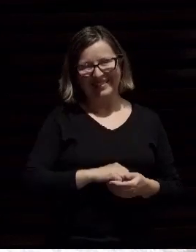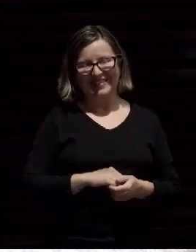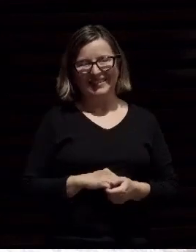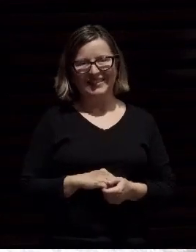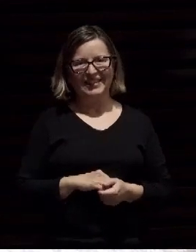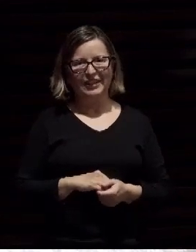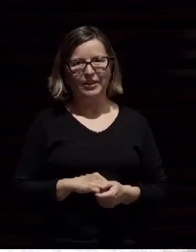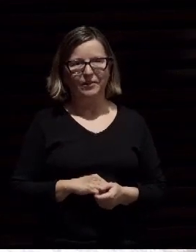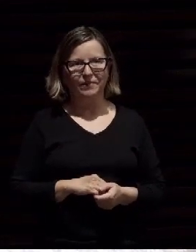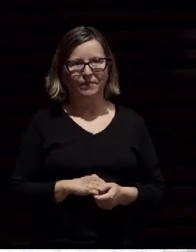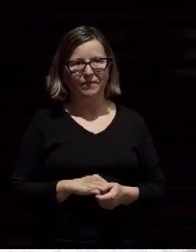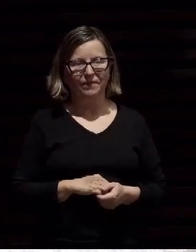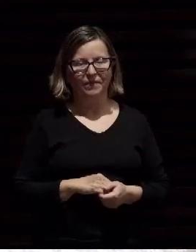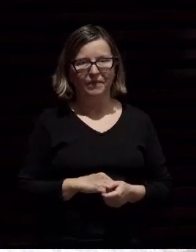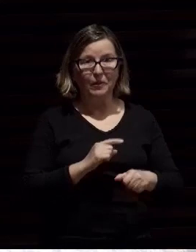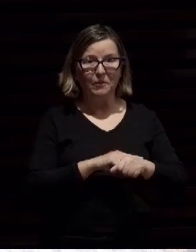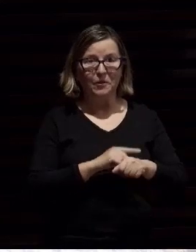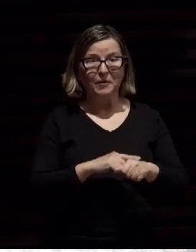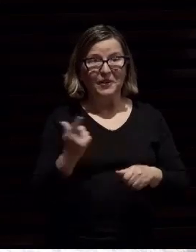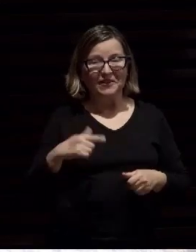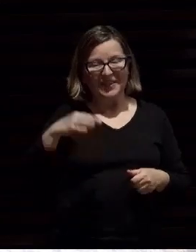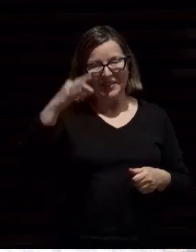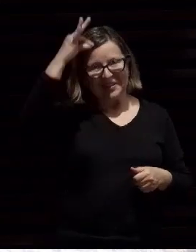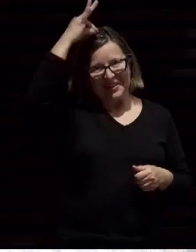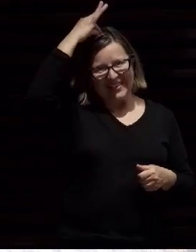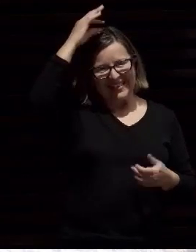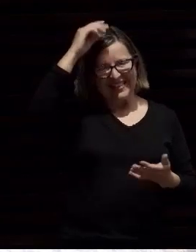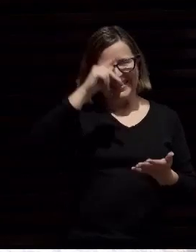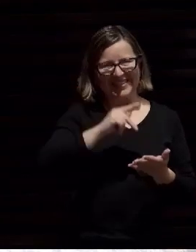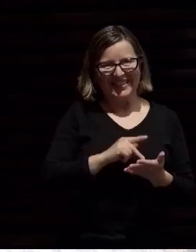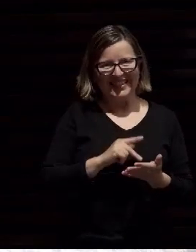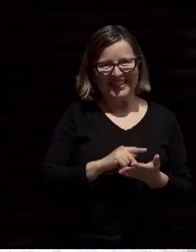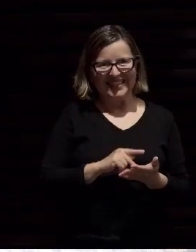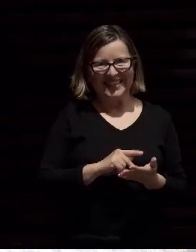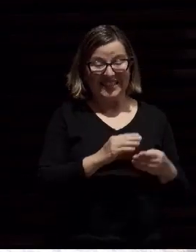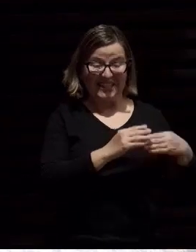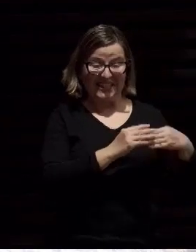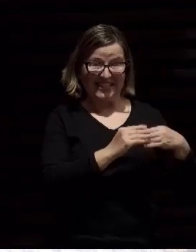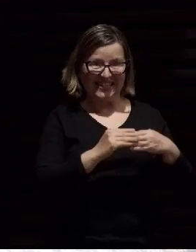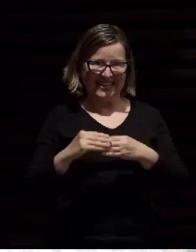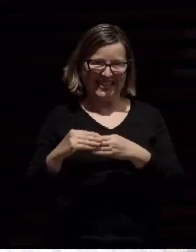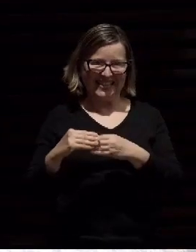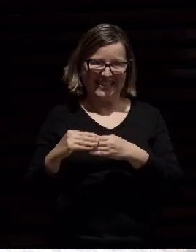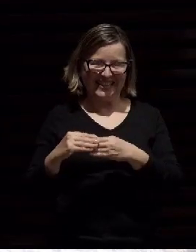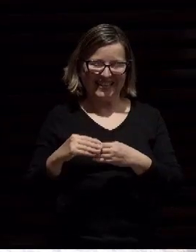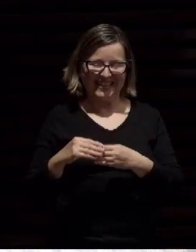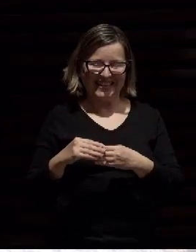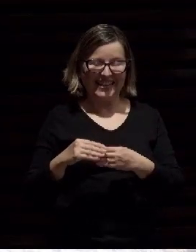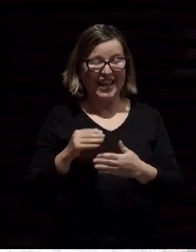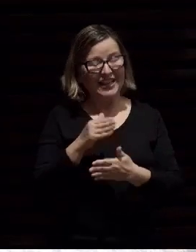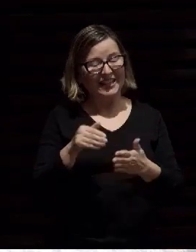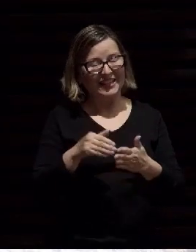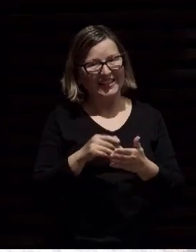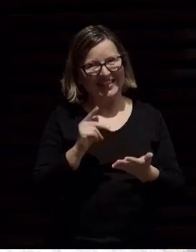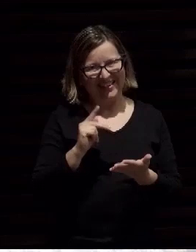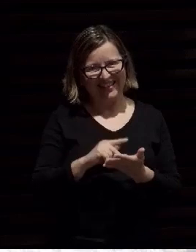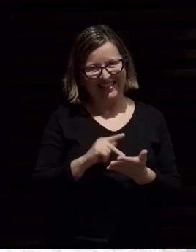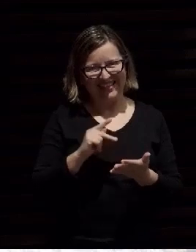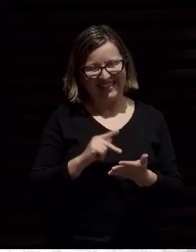Quando viesse o Espírito da verdade, ele guiaria a toda a verdade.